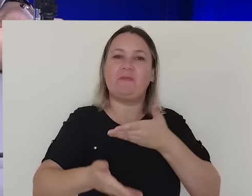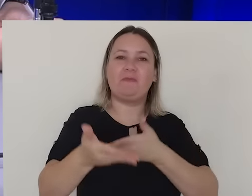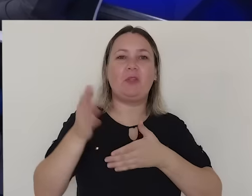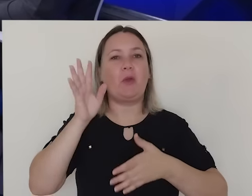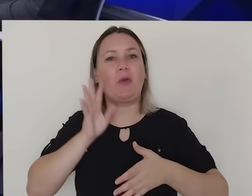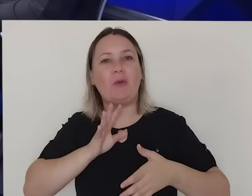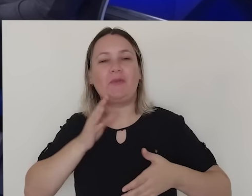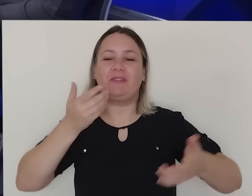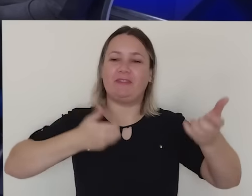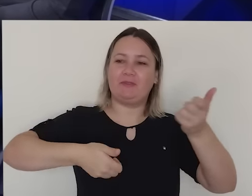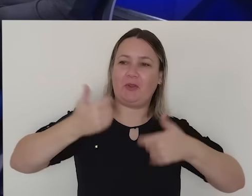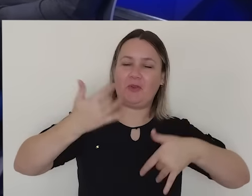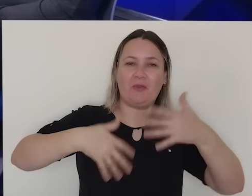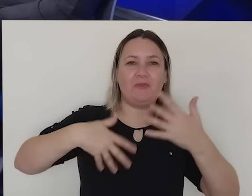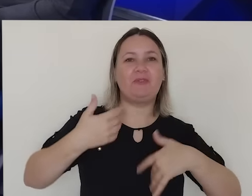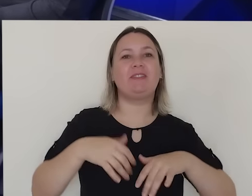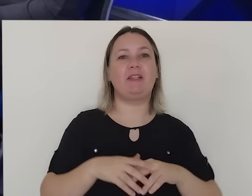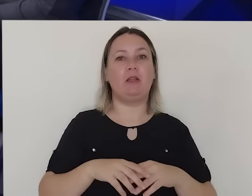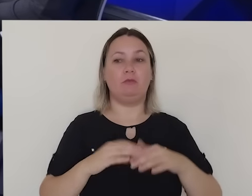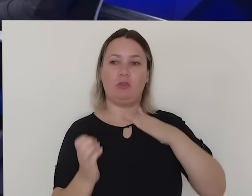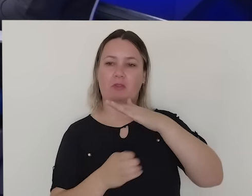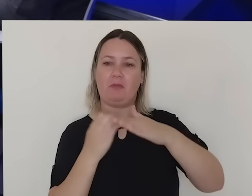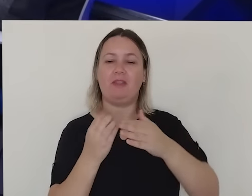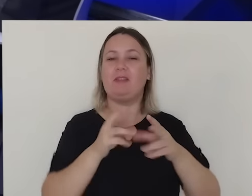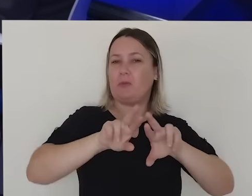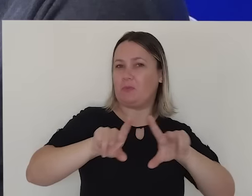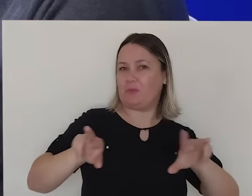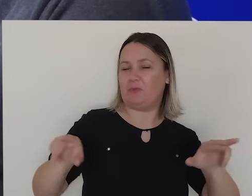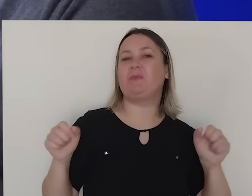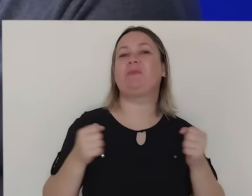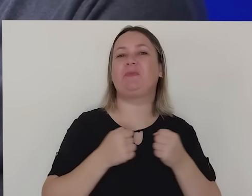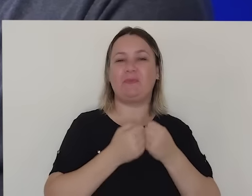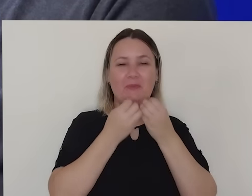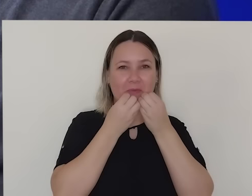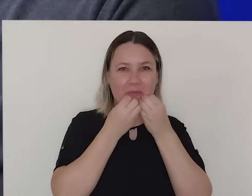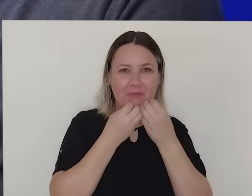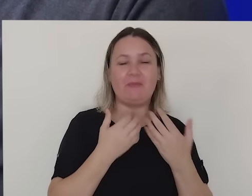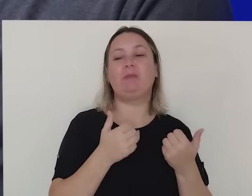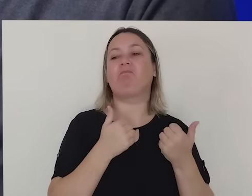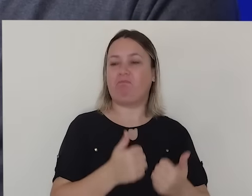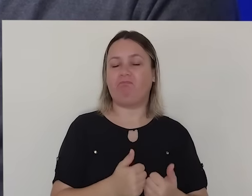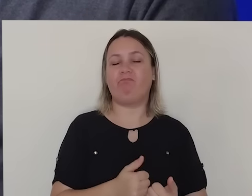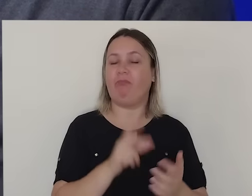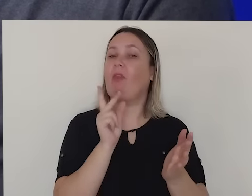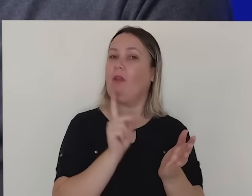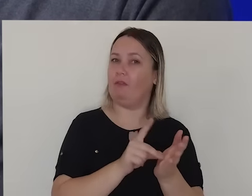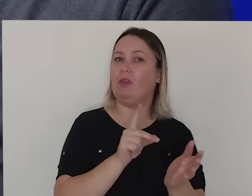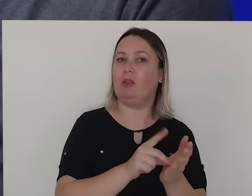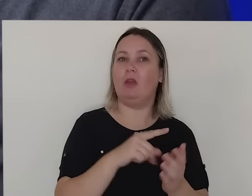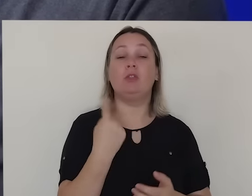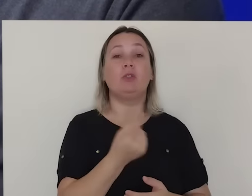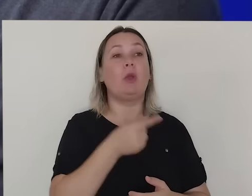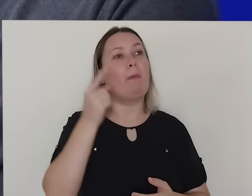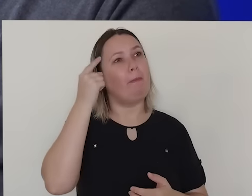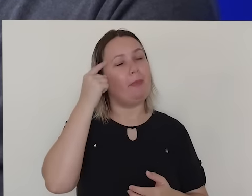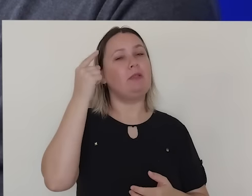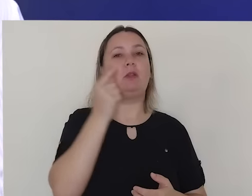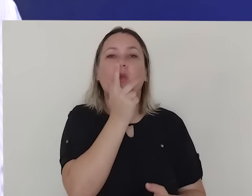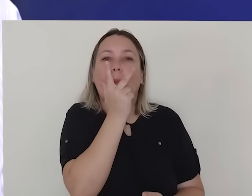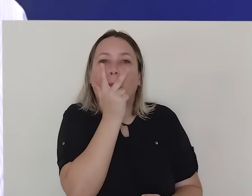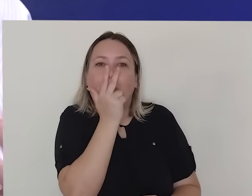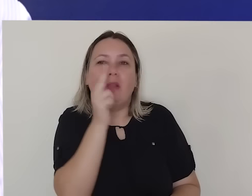o que as esses grandes empresas estão fazendo que legal Angel É isso mesmo né a gente fala muito que são jornadas muito similares